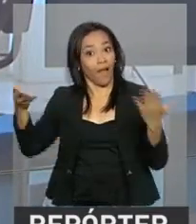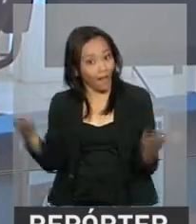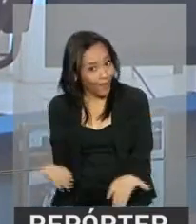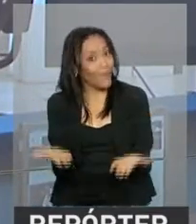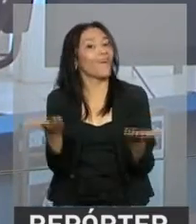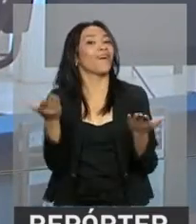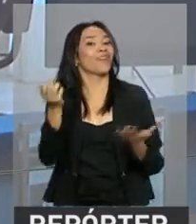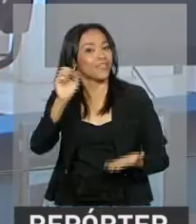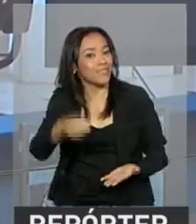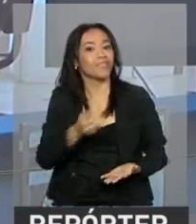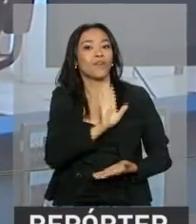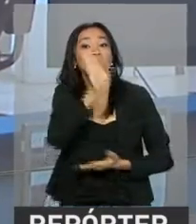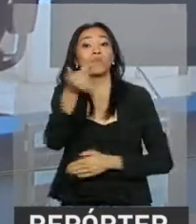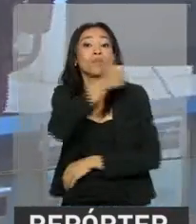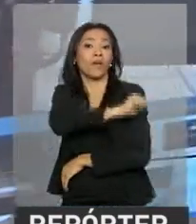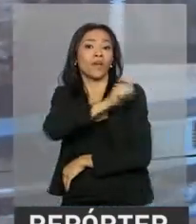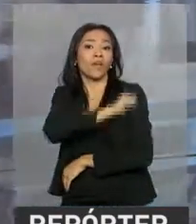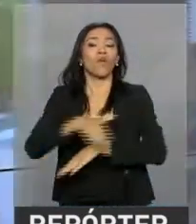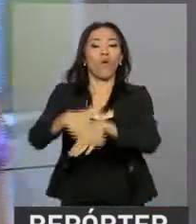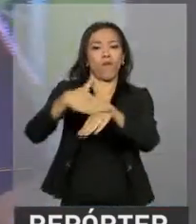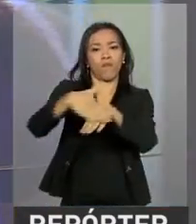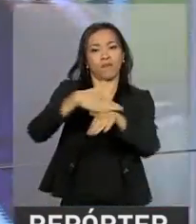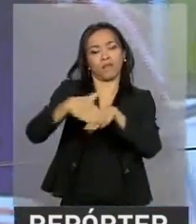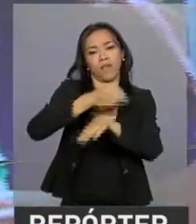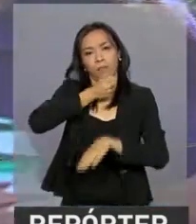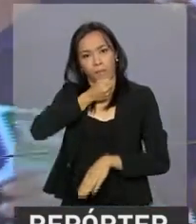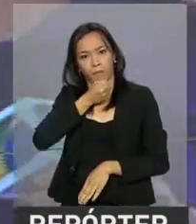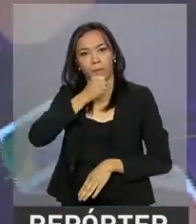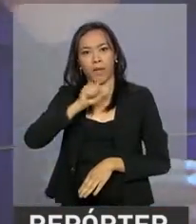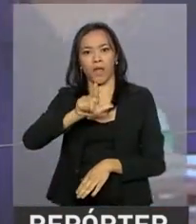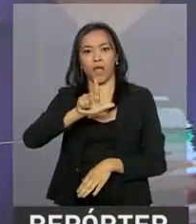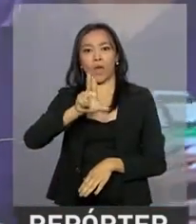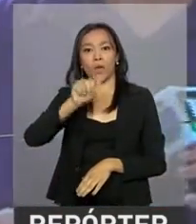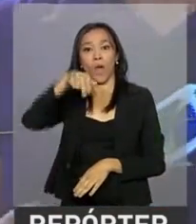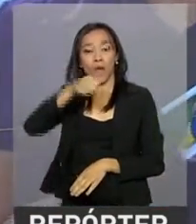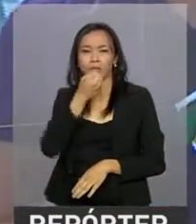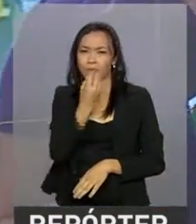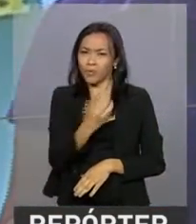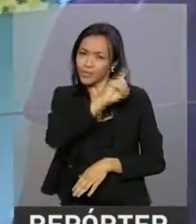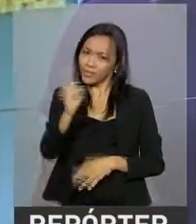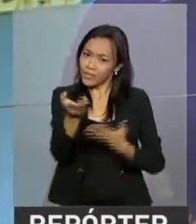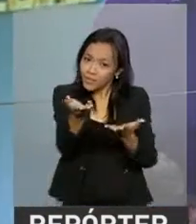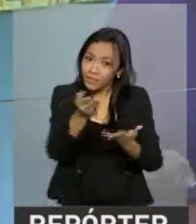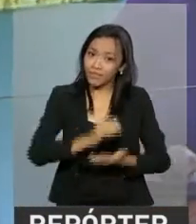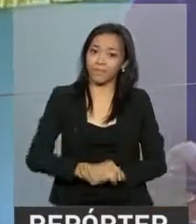sim, vamos ao Rio de Janeiro conversar com a repórter Luana Karen. Luana, bom dia para você.